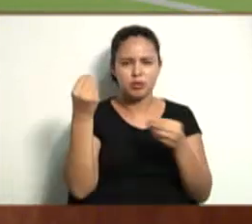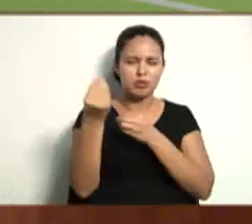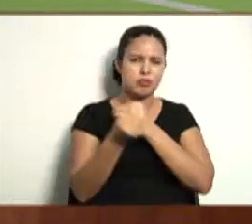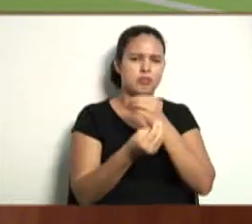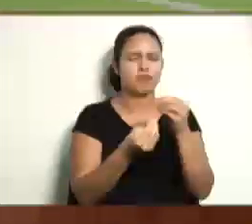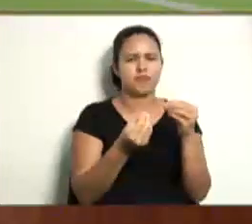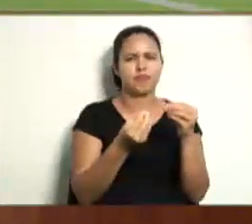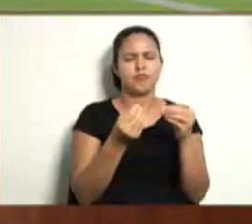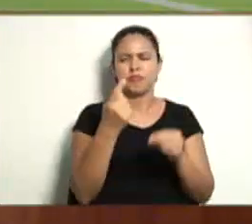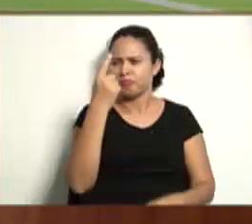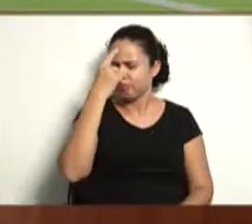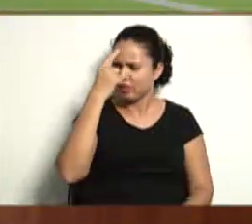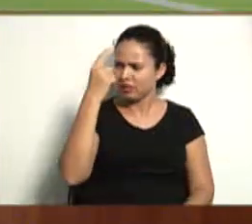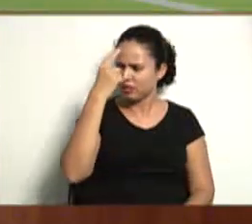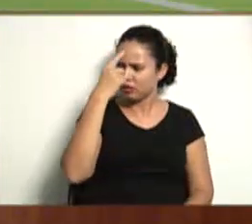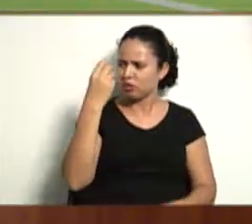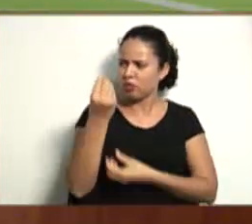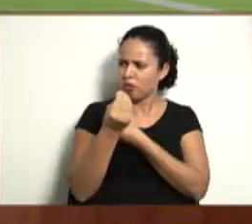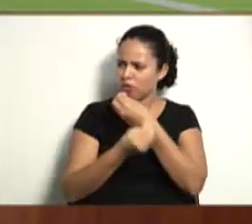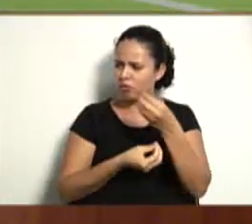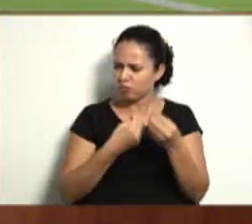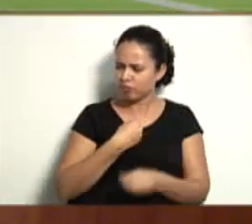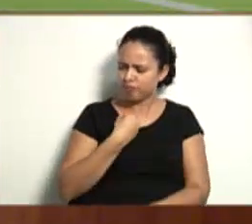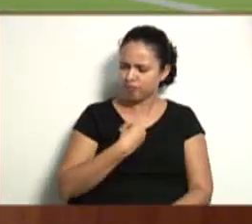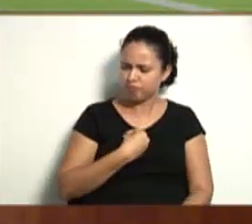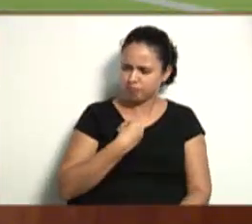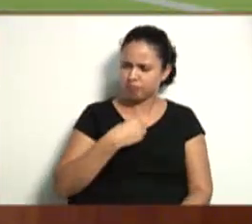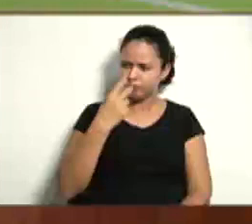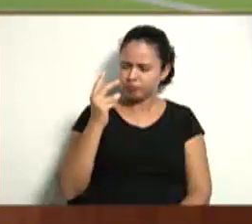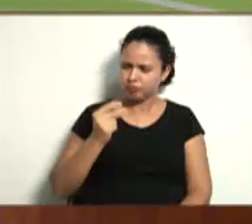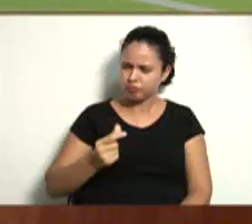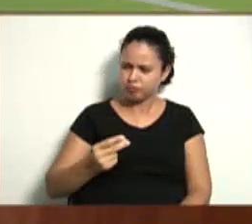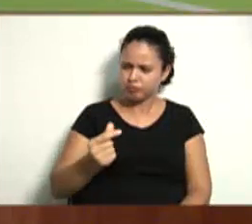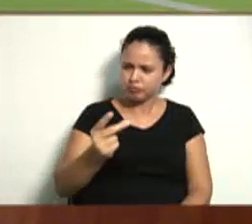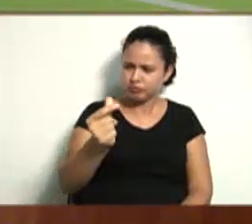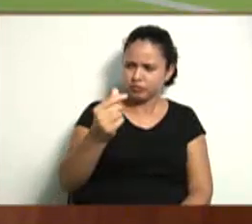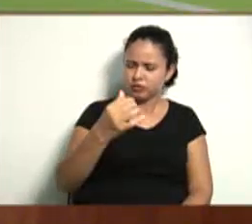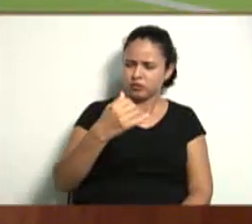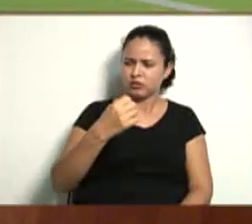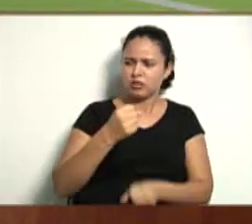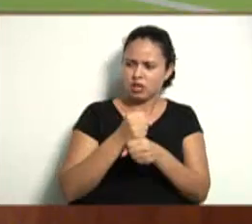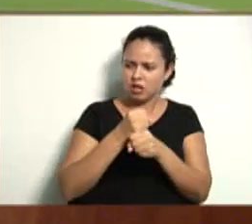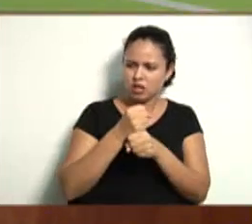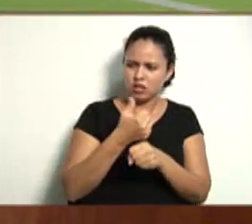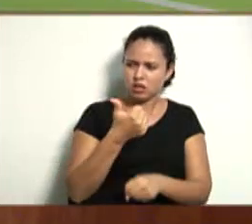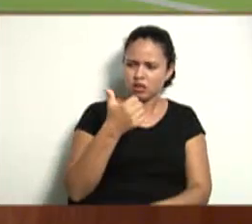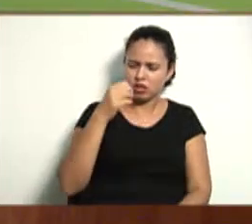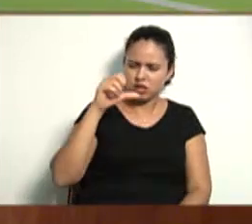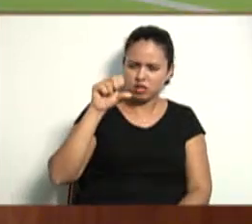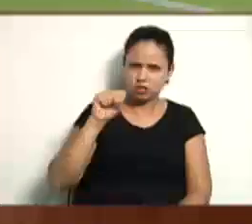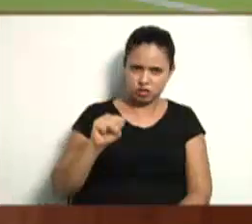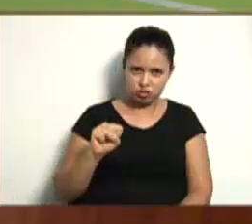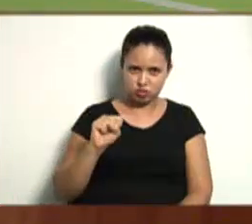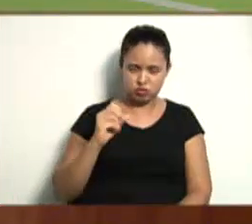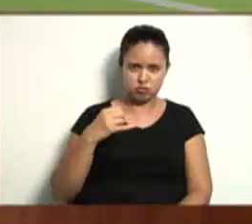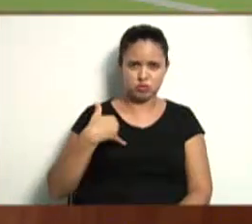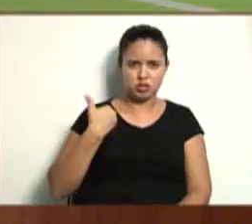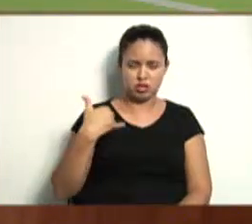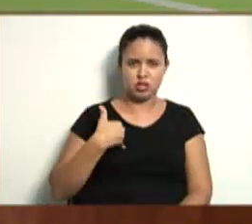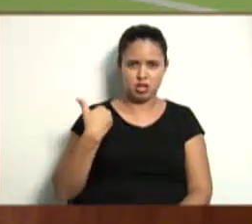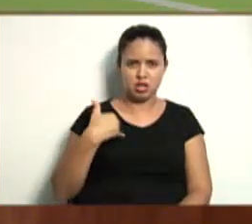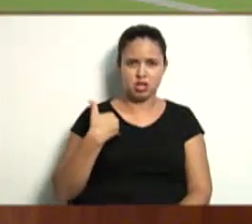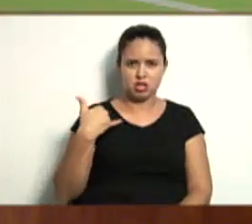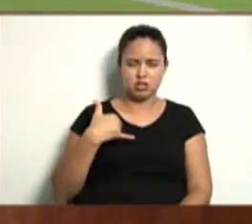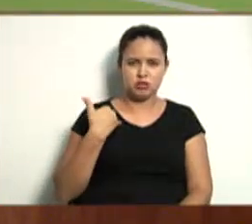estavam tentando sobreviver e, olha, sobreviviam assim os 18 anos, já era pessoa idosa, 18 anos, era difícil chegar